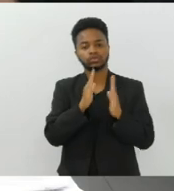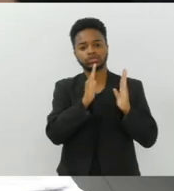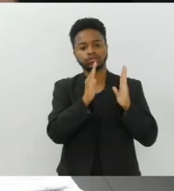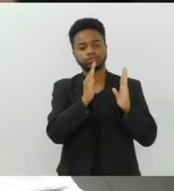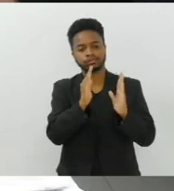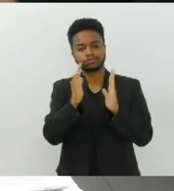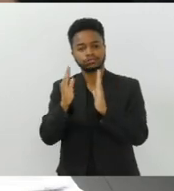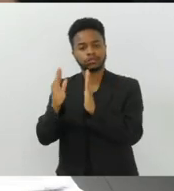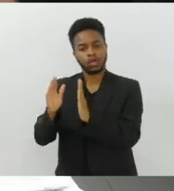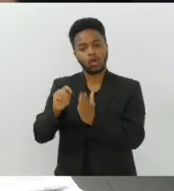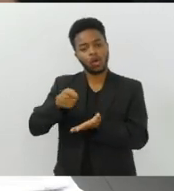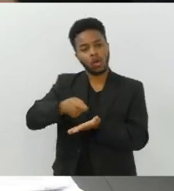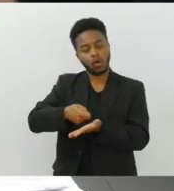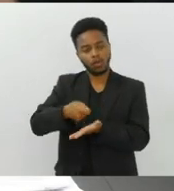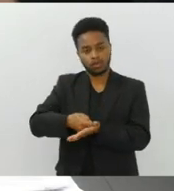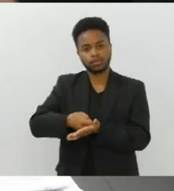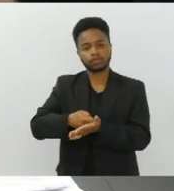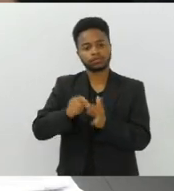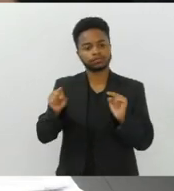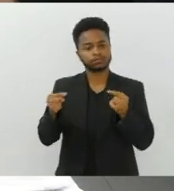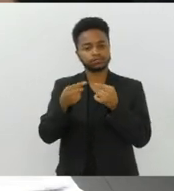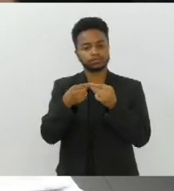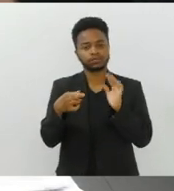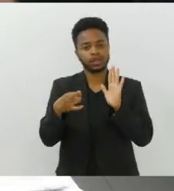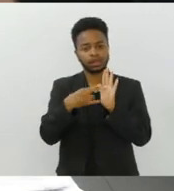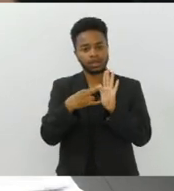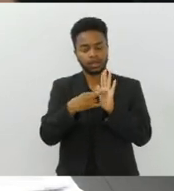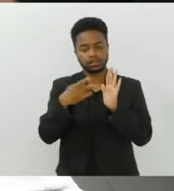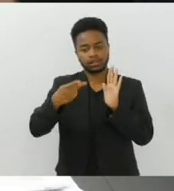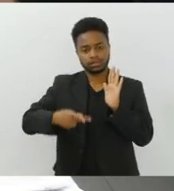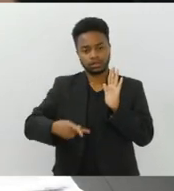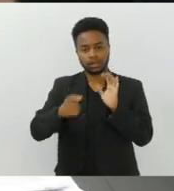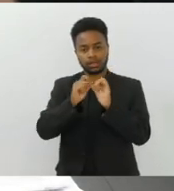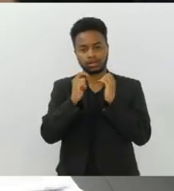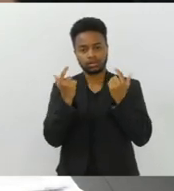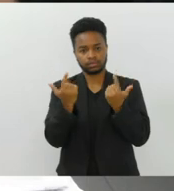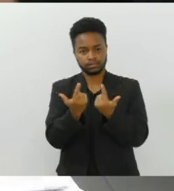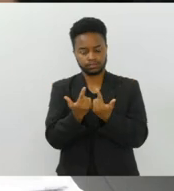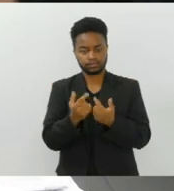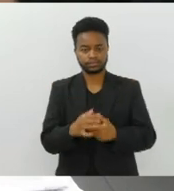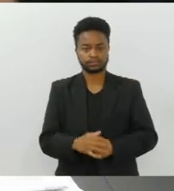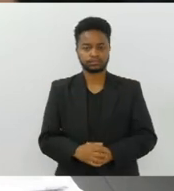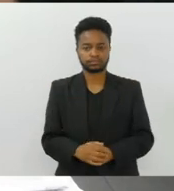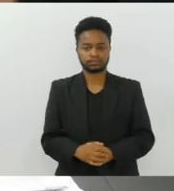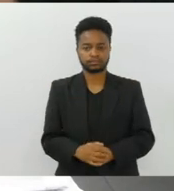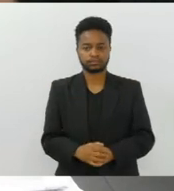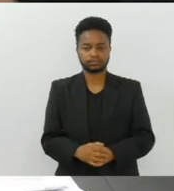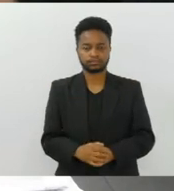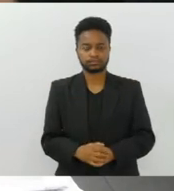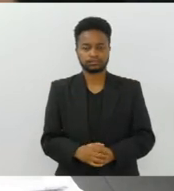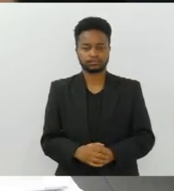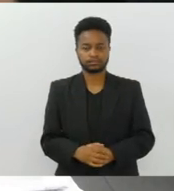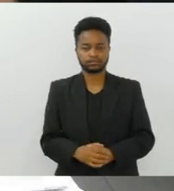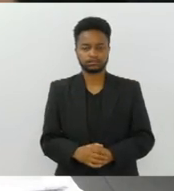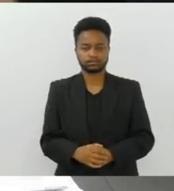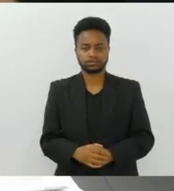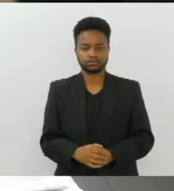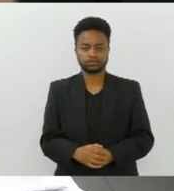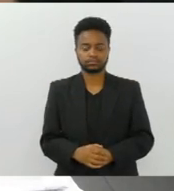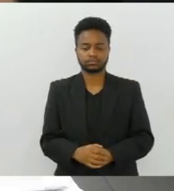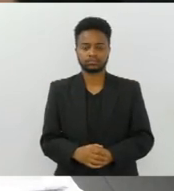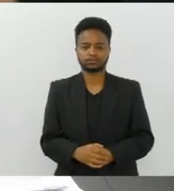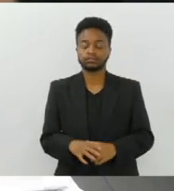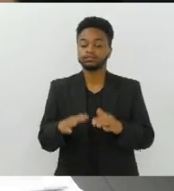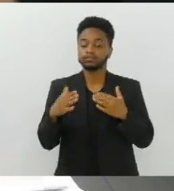são obrigatórios de acordo com o regimento da Casa, né, da Assembleia Legislativa do Estado do Rio de Janeiro. E,